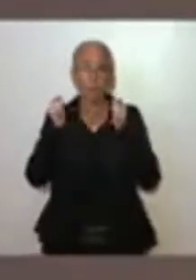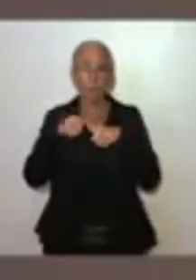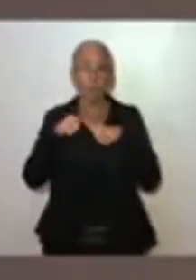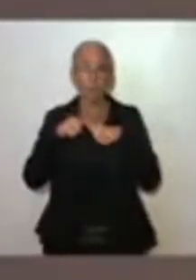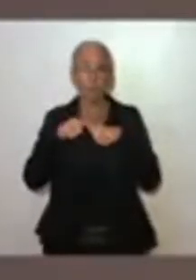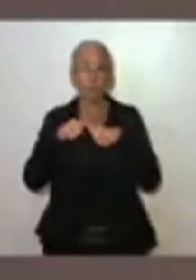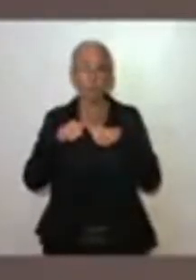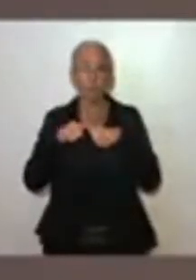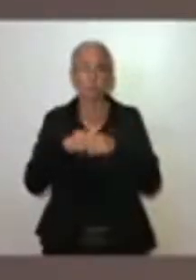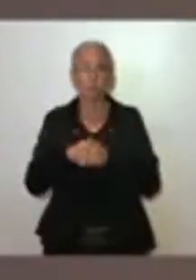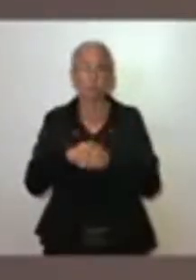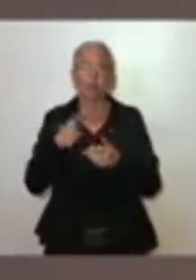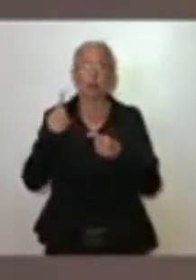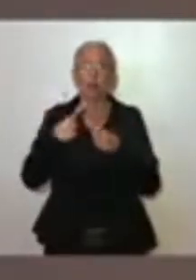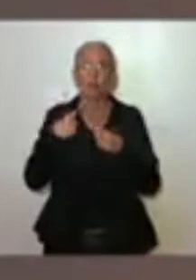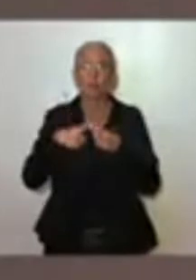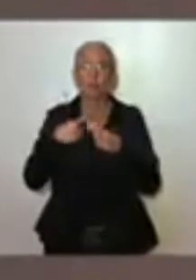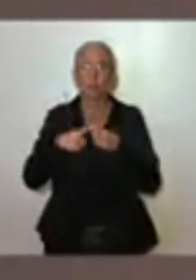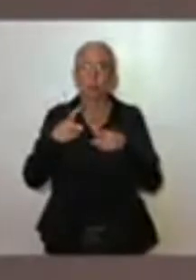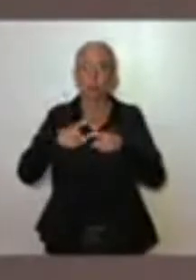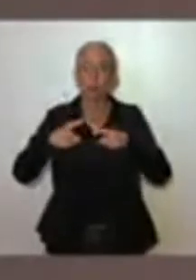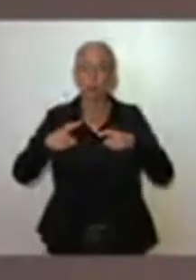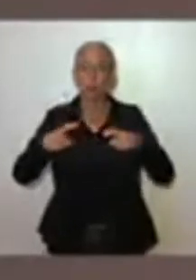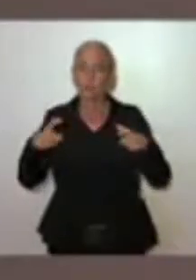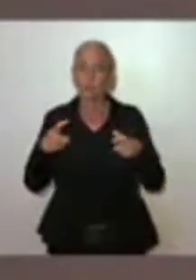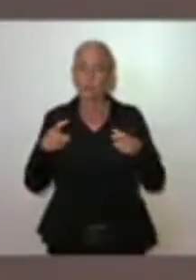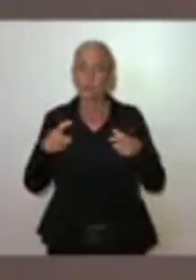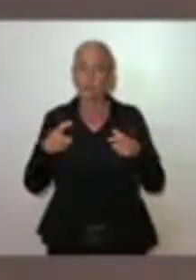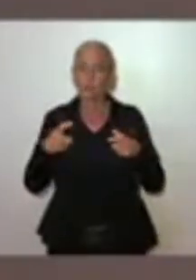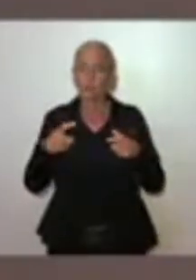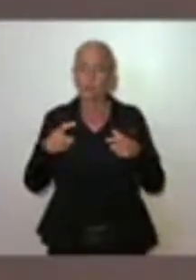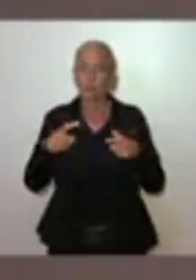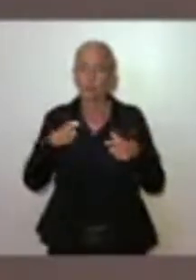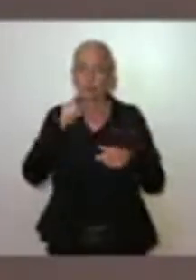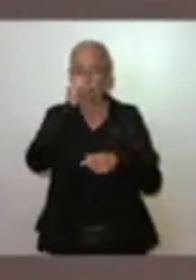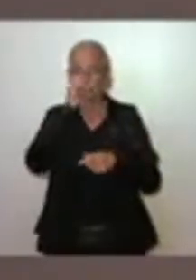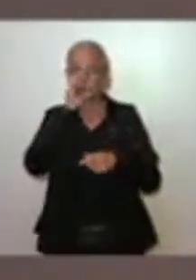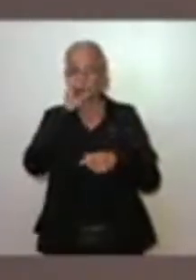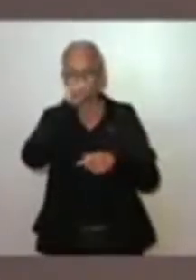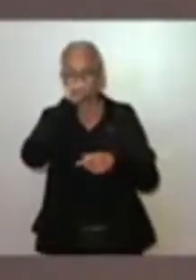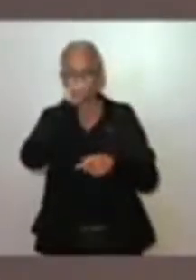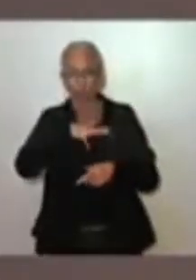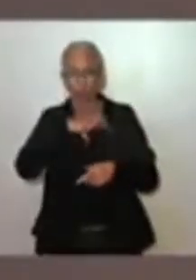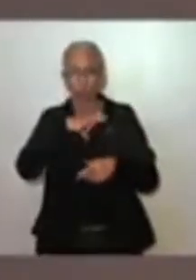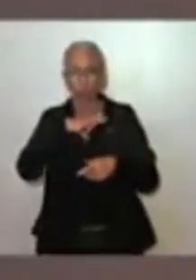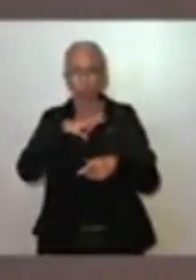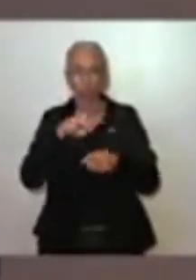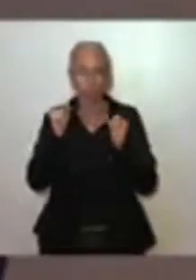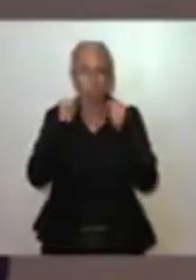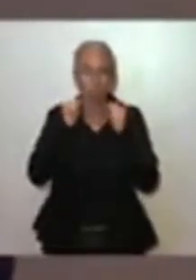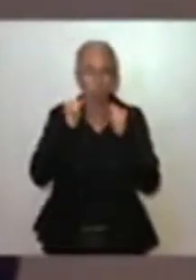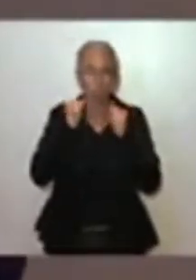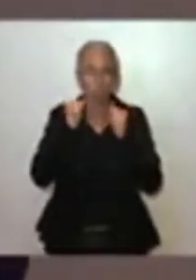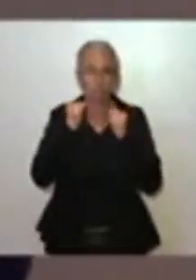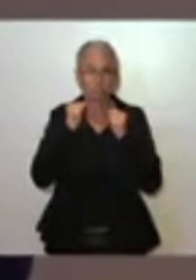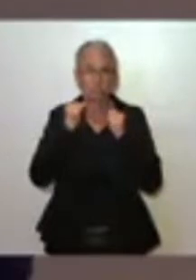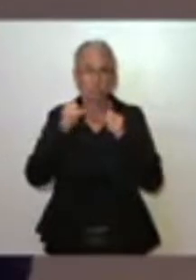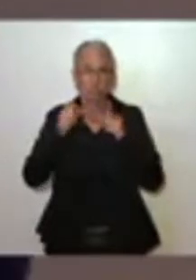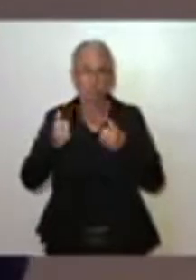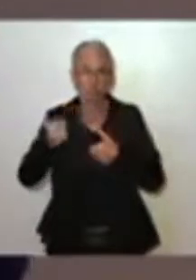atenção porque as maiorias com frequência tendem a abusar do Poder esse som e as minorias